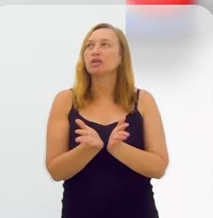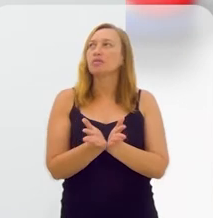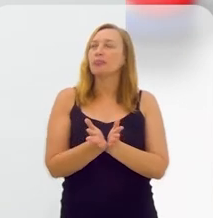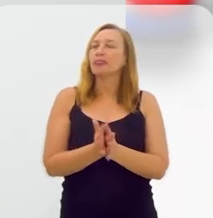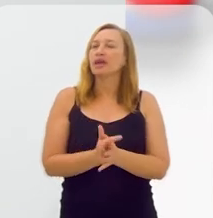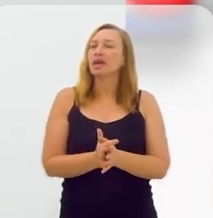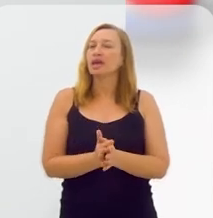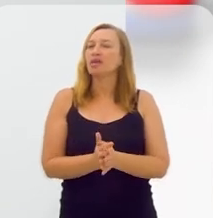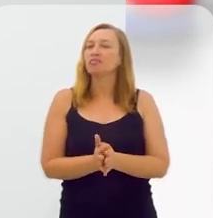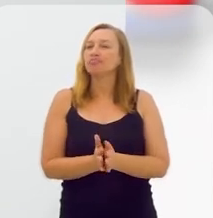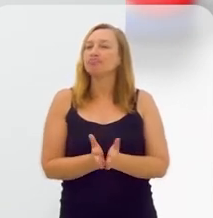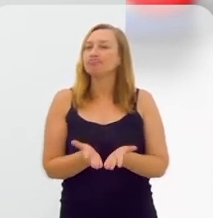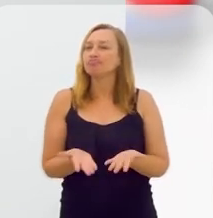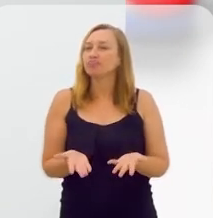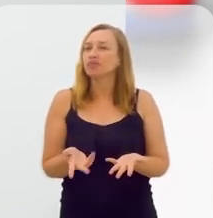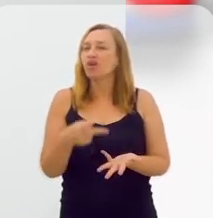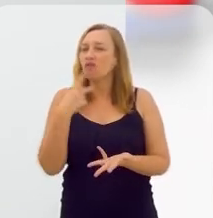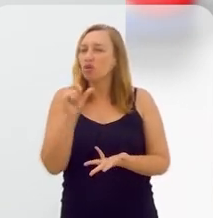E